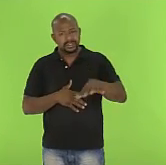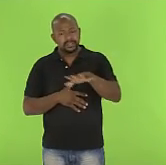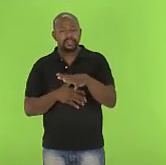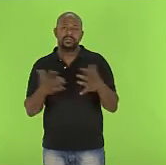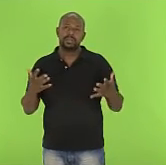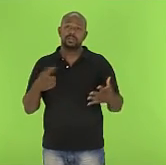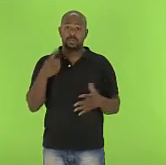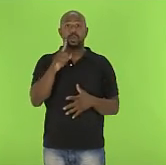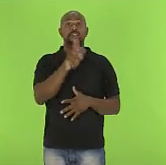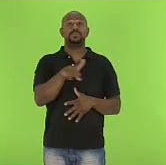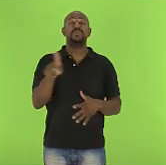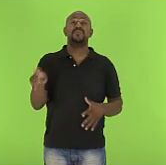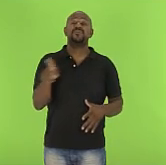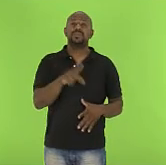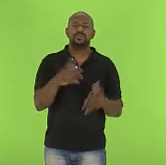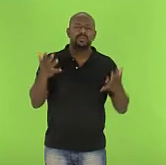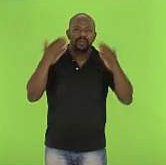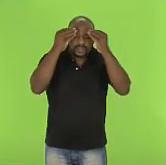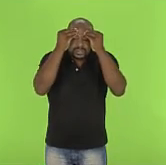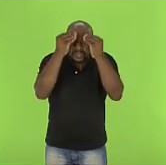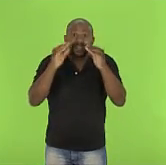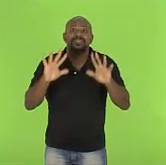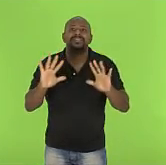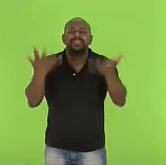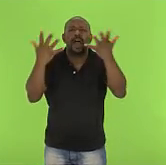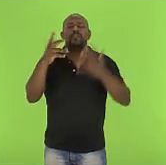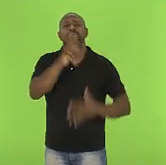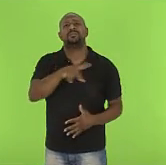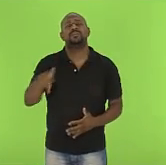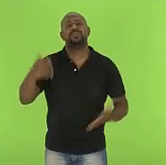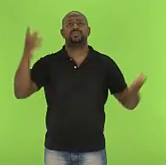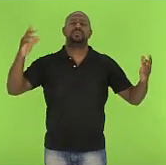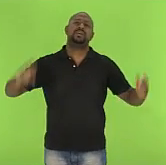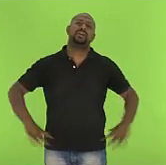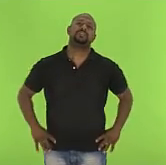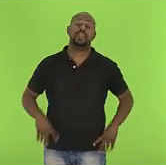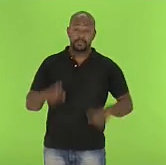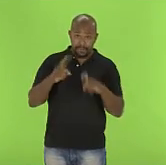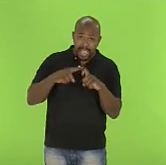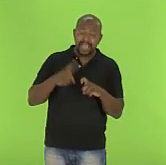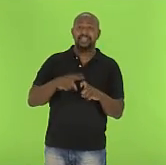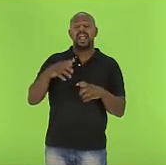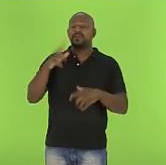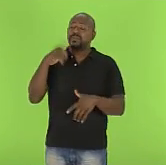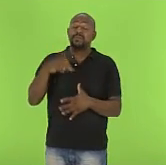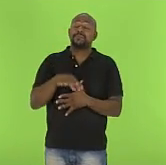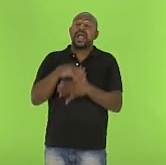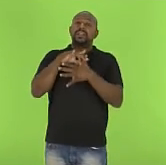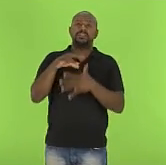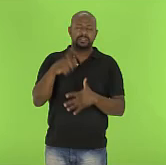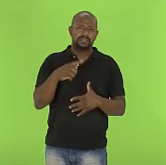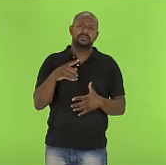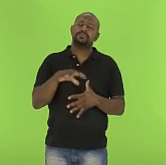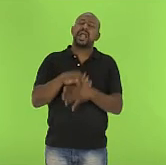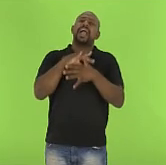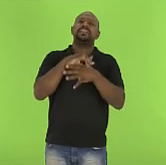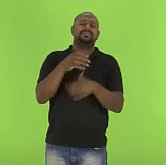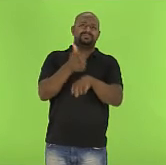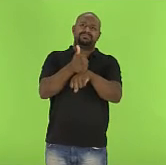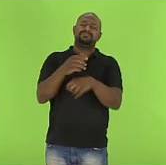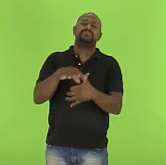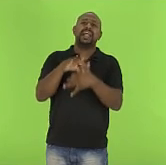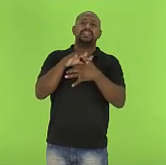estão assistindo. E nossos professores, gente, salvem os professores. Os mestres,